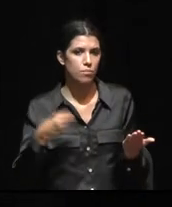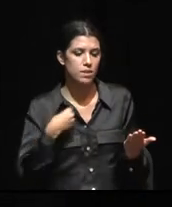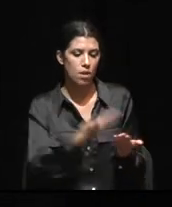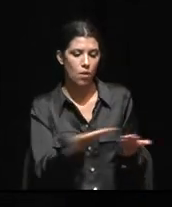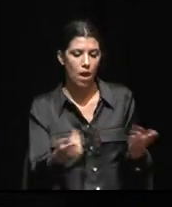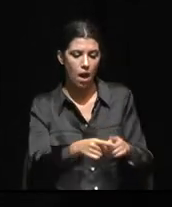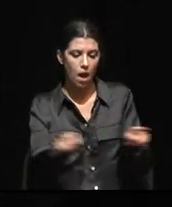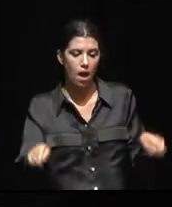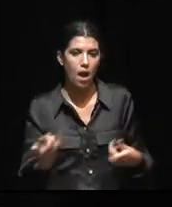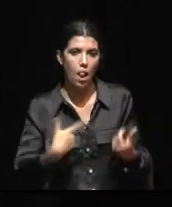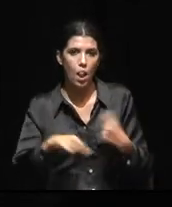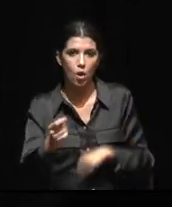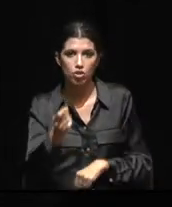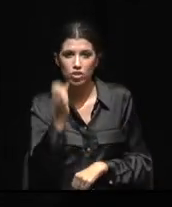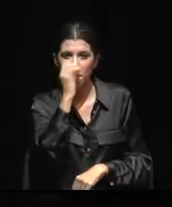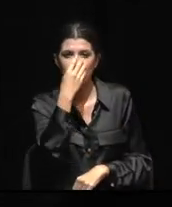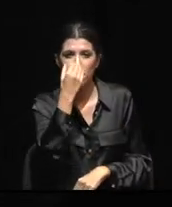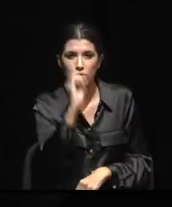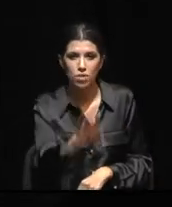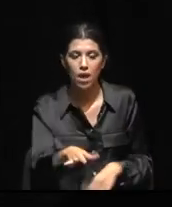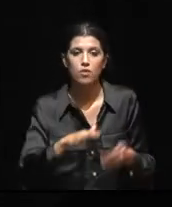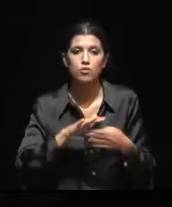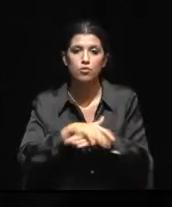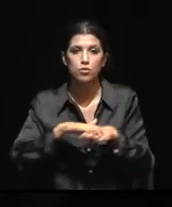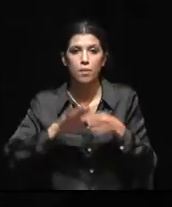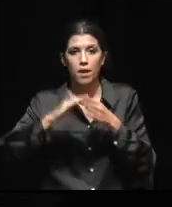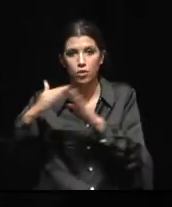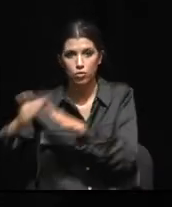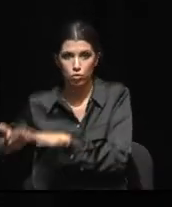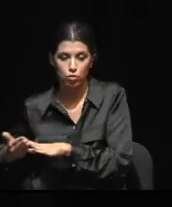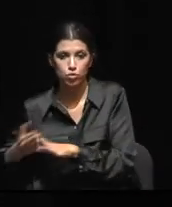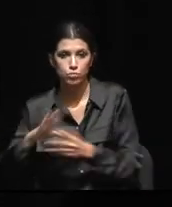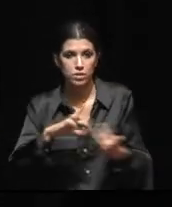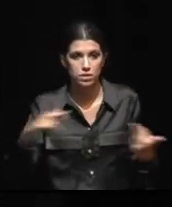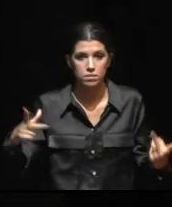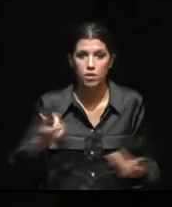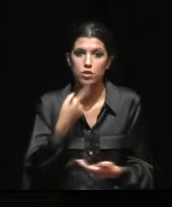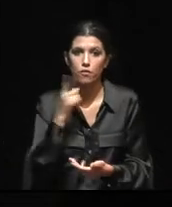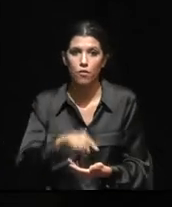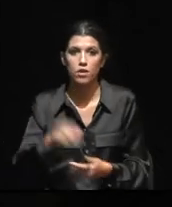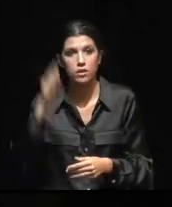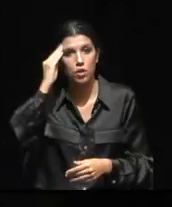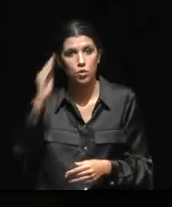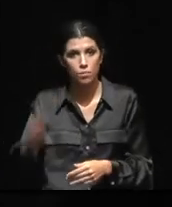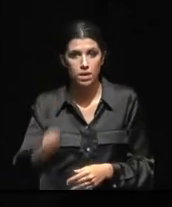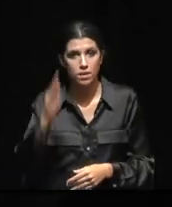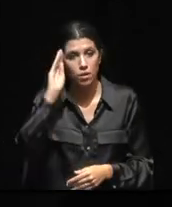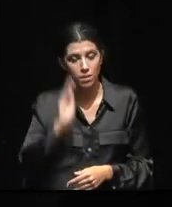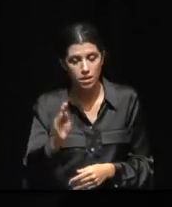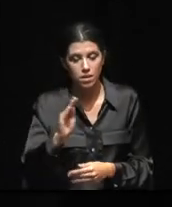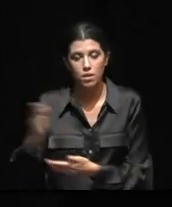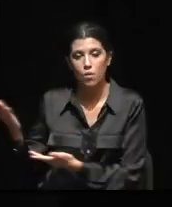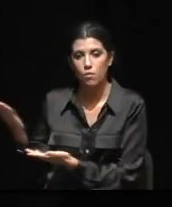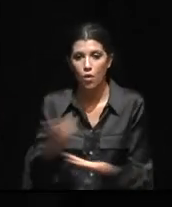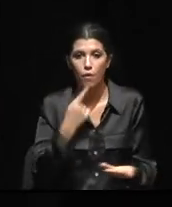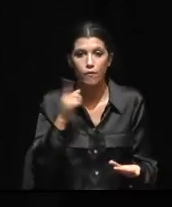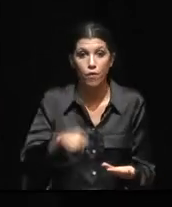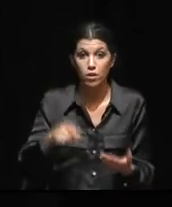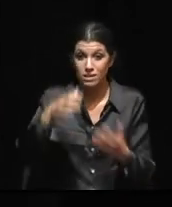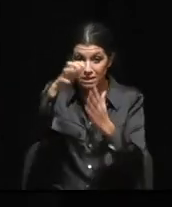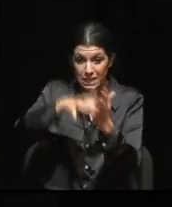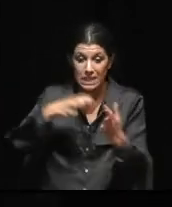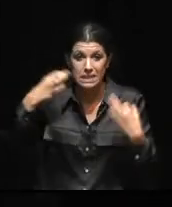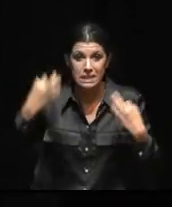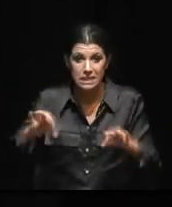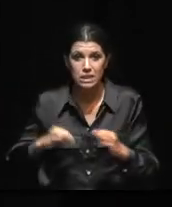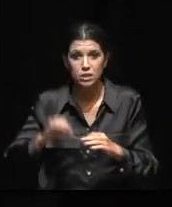existência de lojas de nos nossos bairros municipais Voltamos a apresentar a nossa recomendação mais simplificada e com três